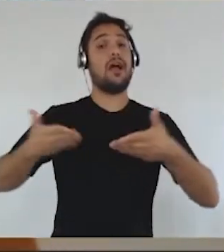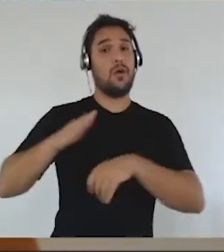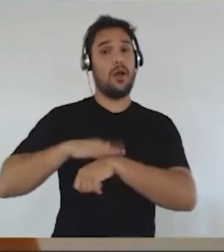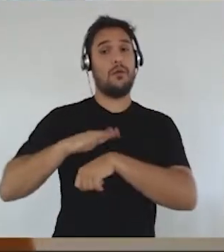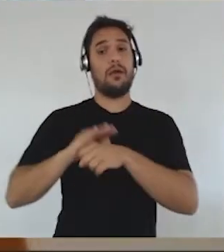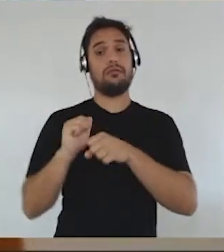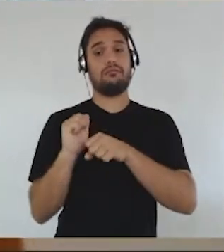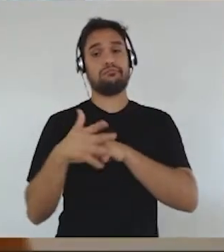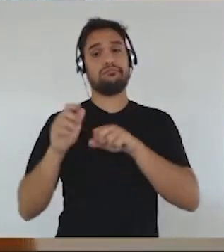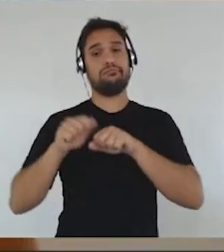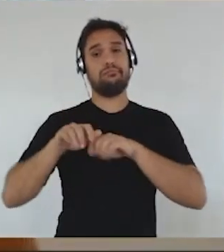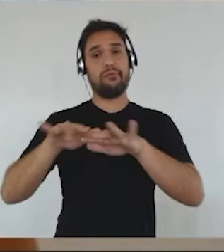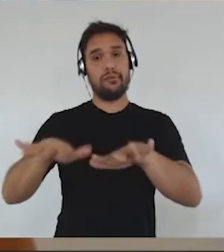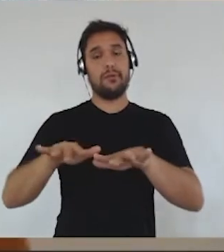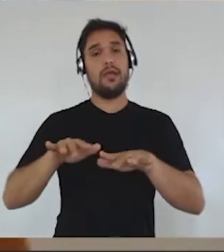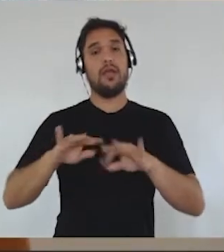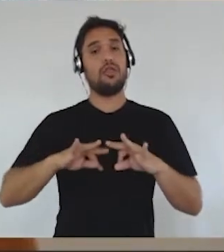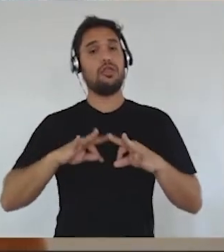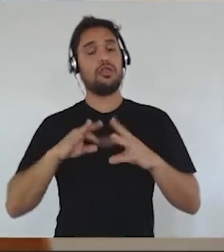de pandemia, com todas